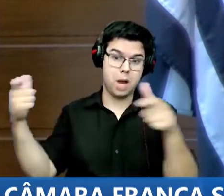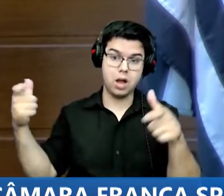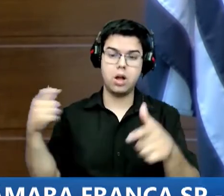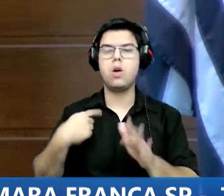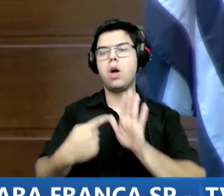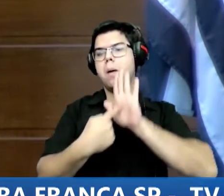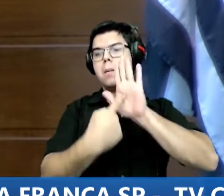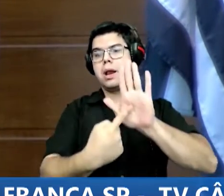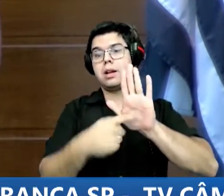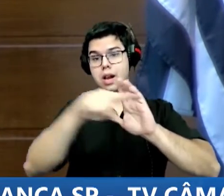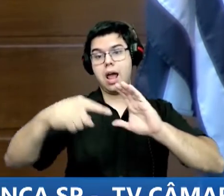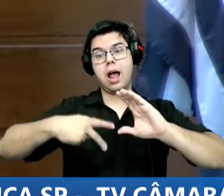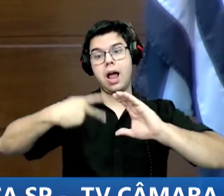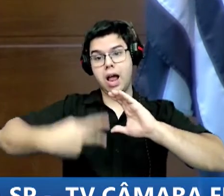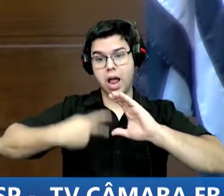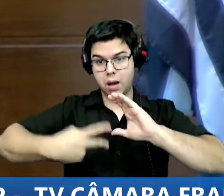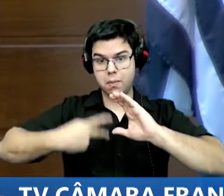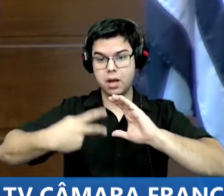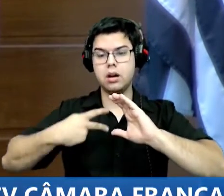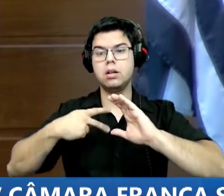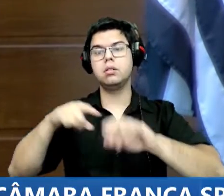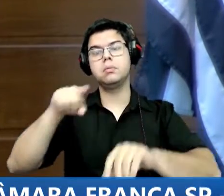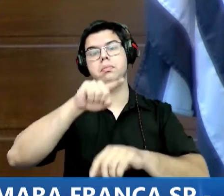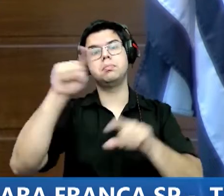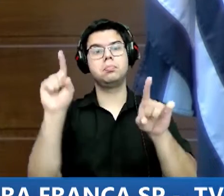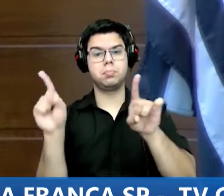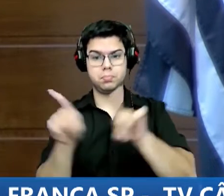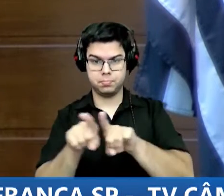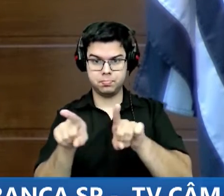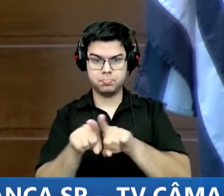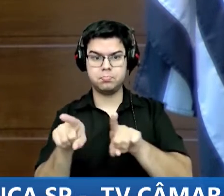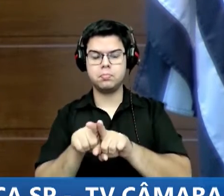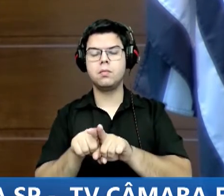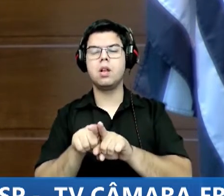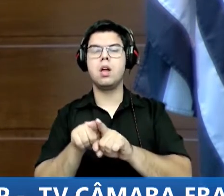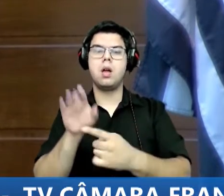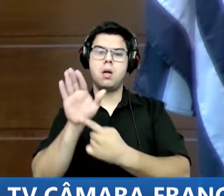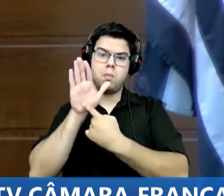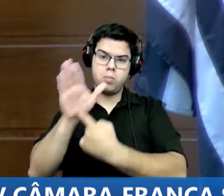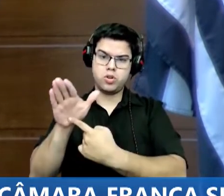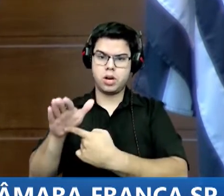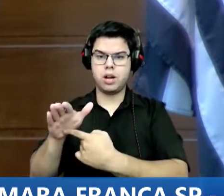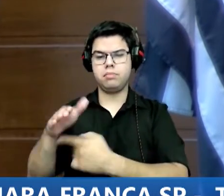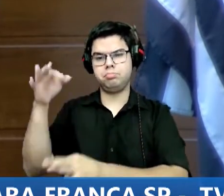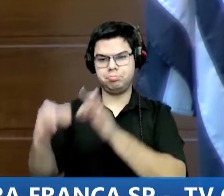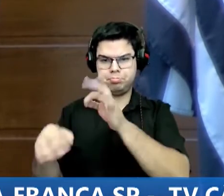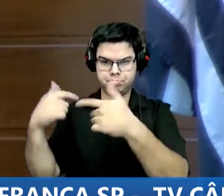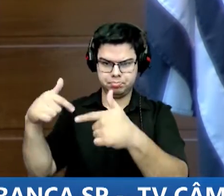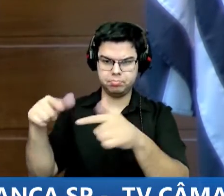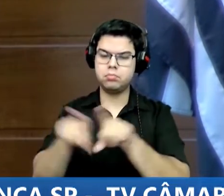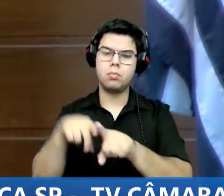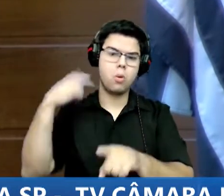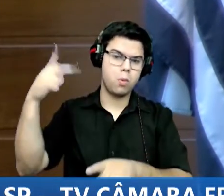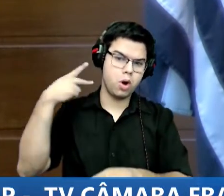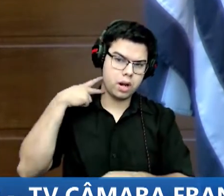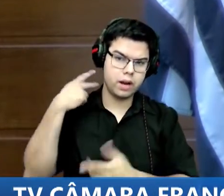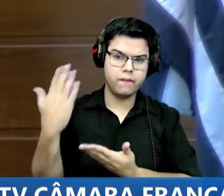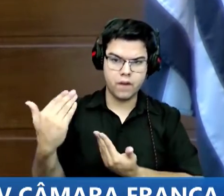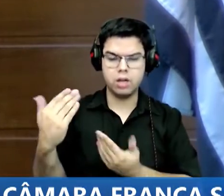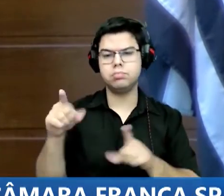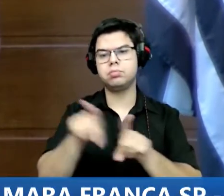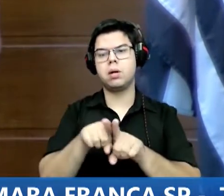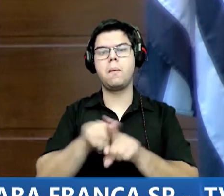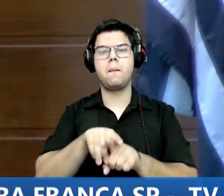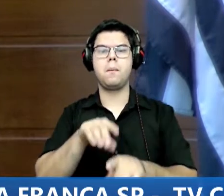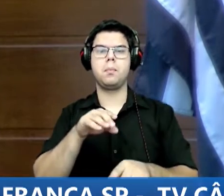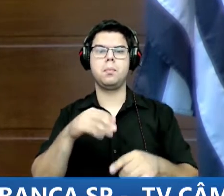Legislativa e venho colocar tanto a Justiça do Trabalho, quanto a Promotoria da Infância e Juventude, o Ministério do Trabalho e Emprego e todos